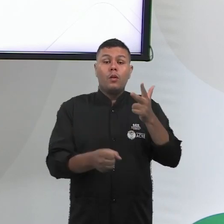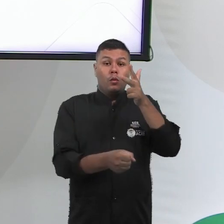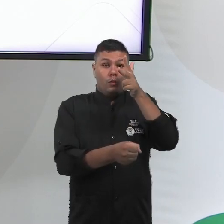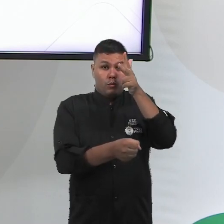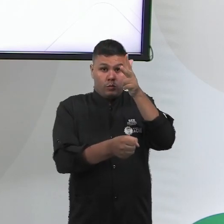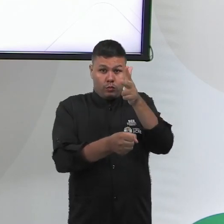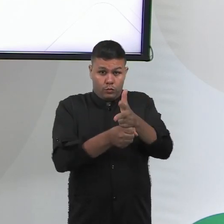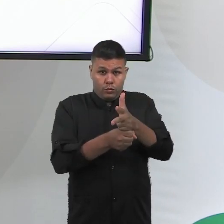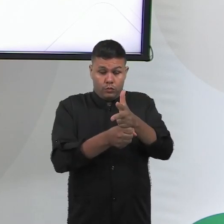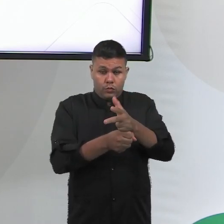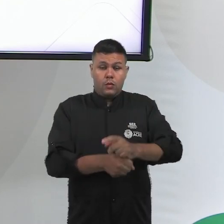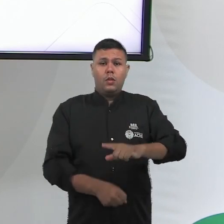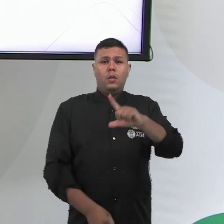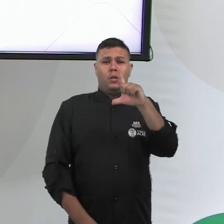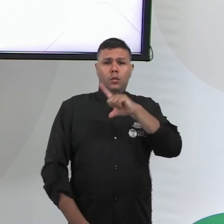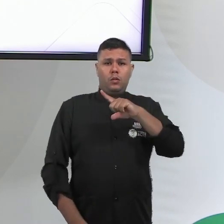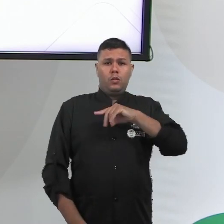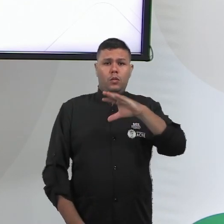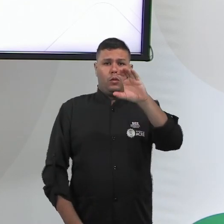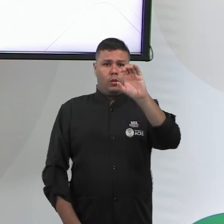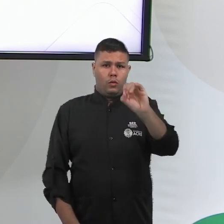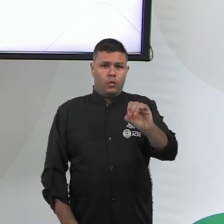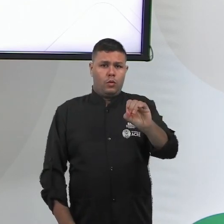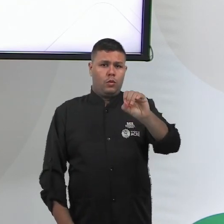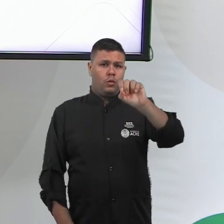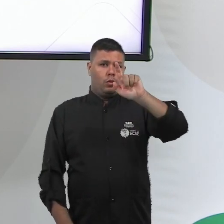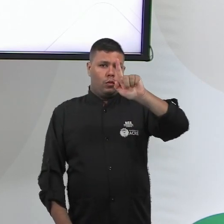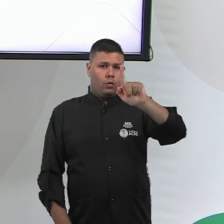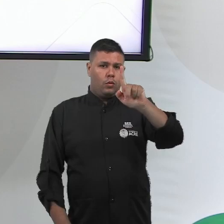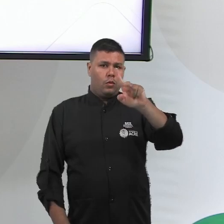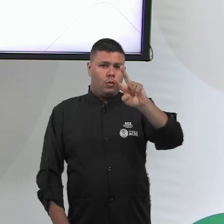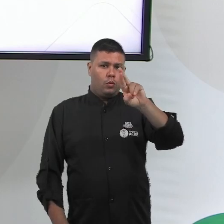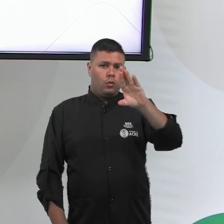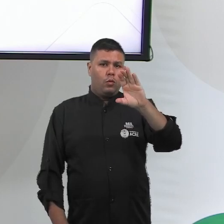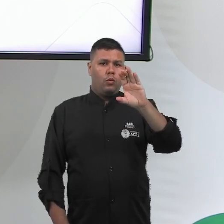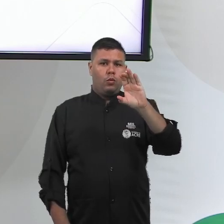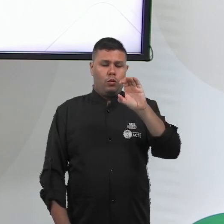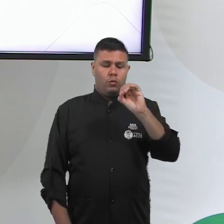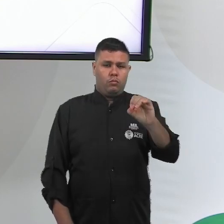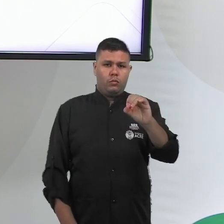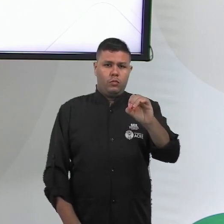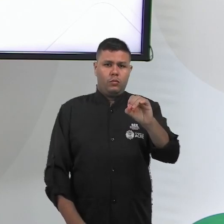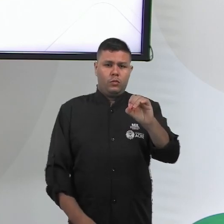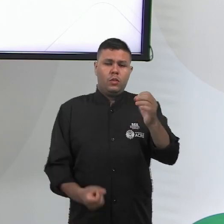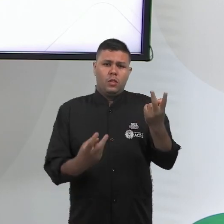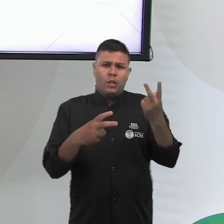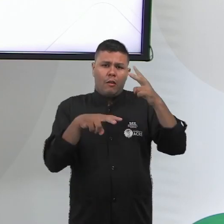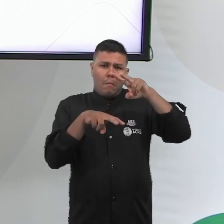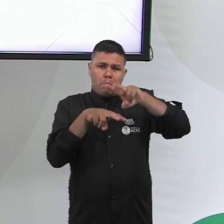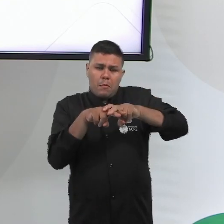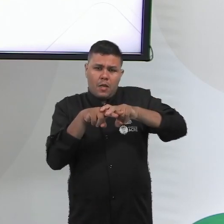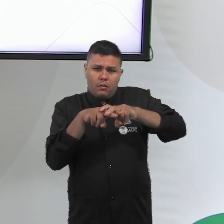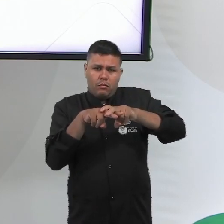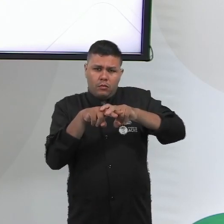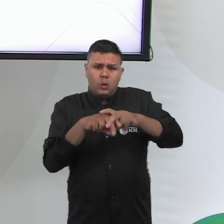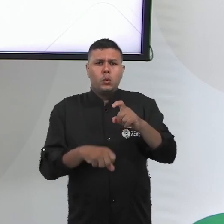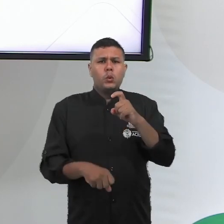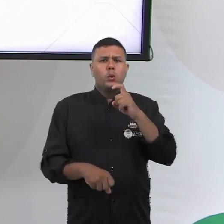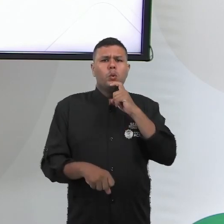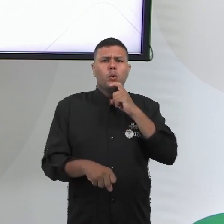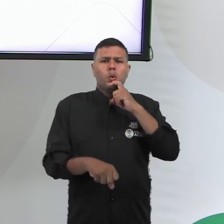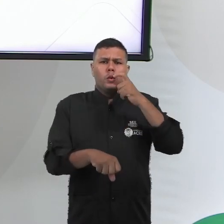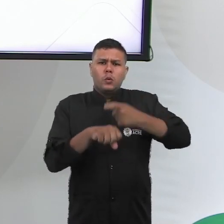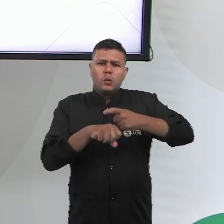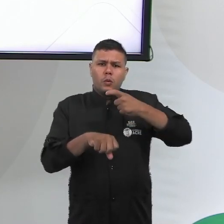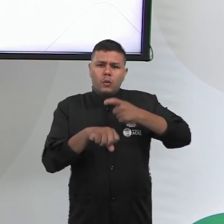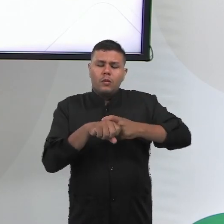temos um ogro, ele sai de um período ali de hibernação, onde ele estava preso no gelo, e ele começa a